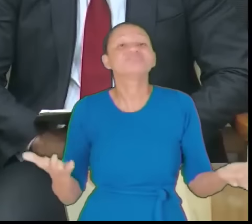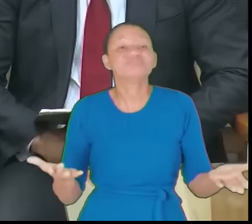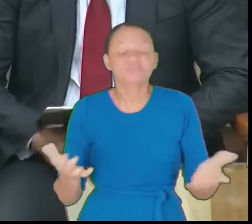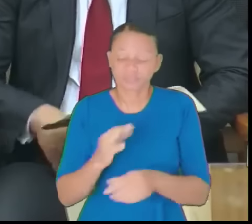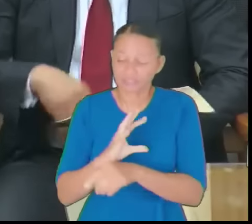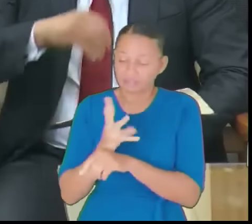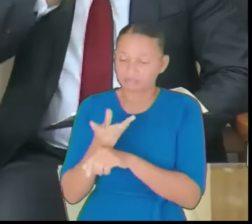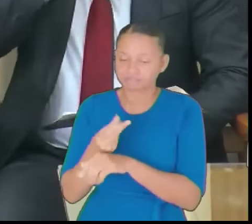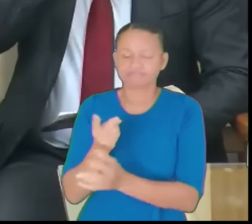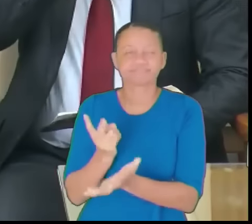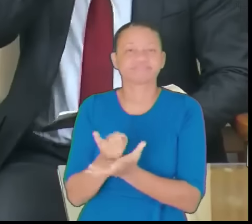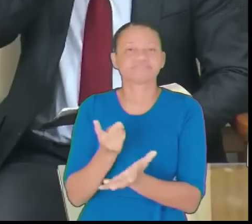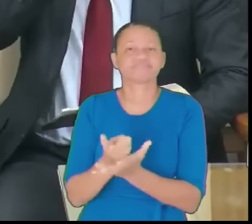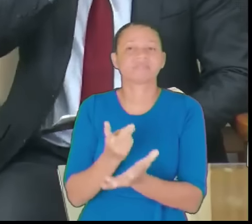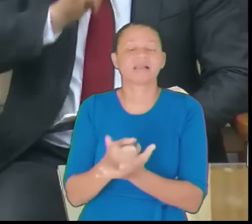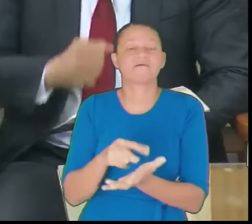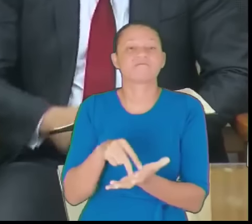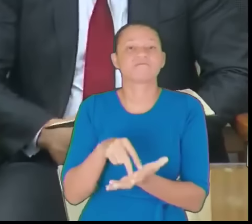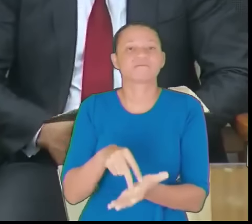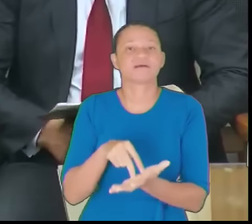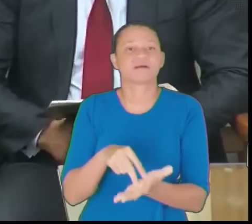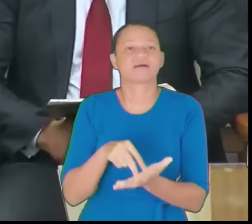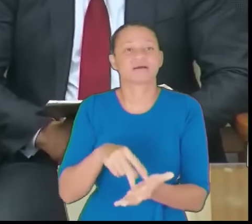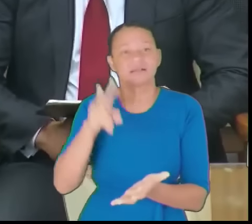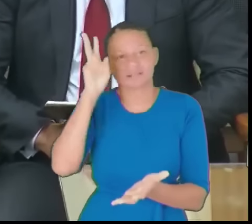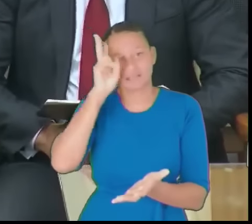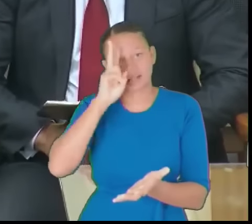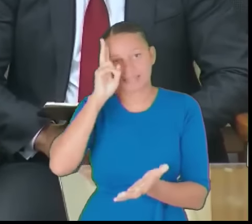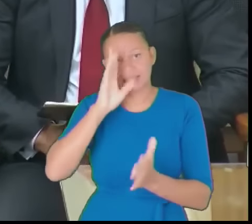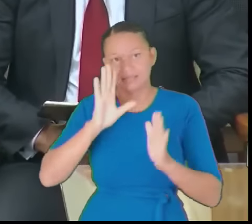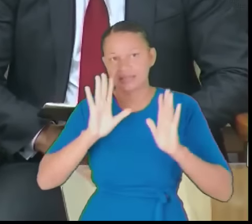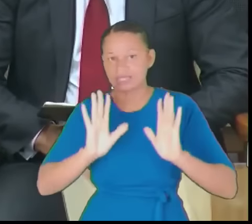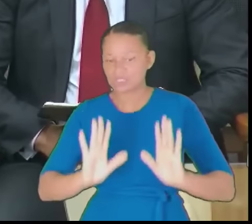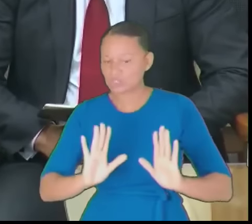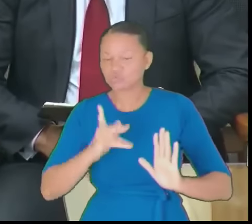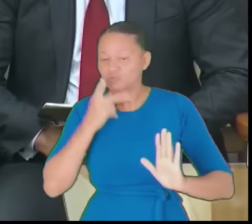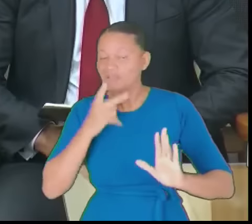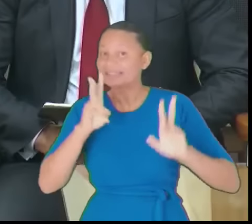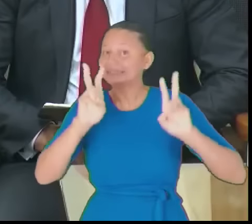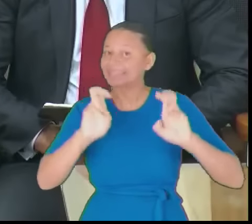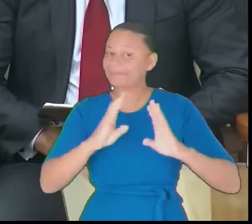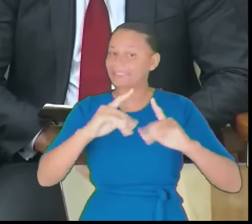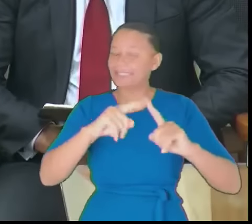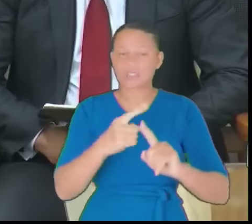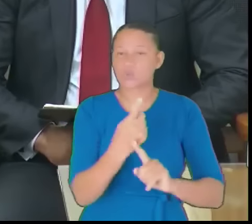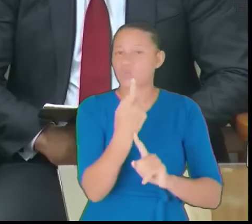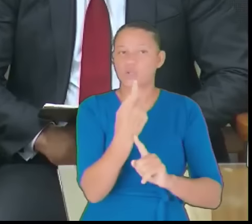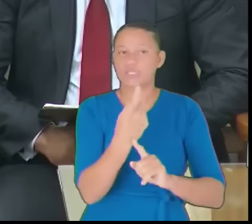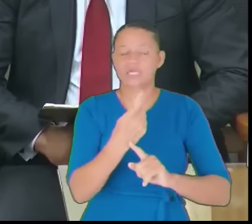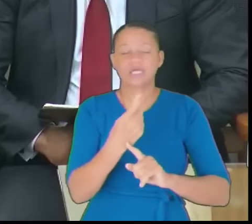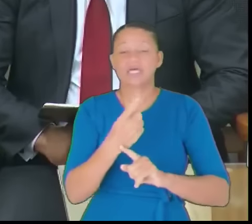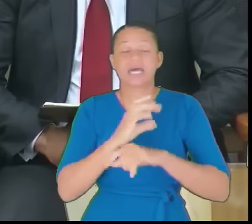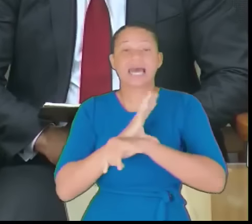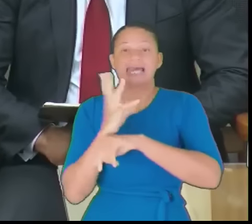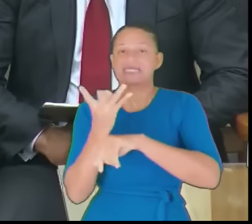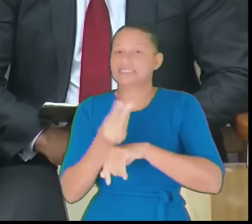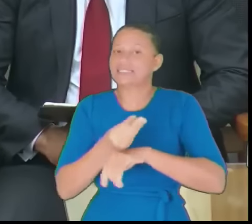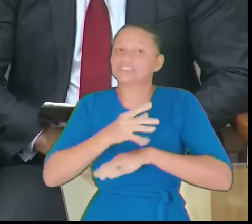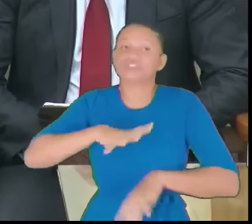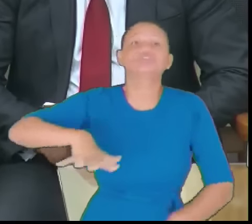igreja permanece de pé. Lembre-se, eu não estou falando de uma denominação apenas. Eu estou falando da igreja como corpo de